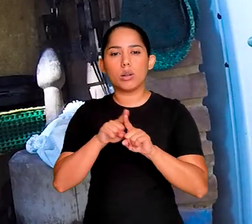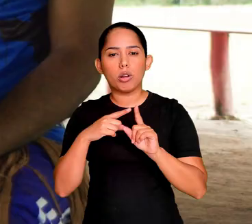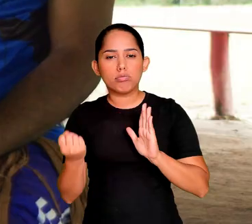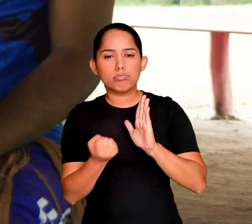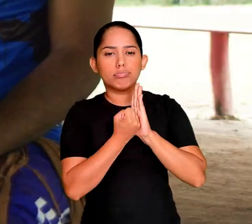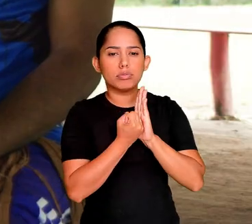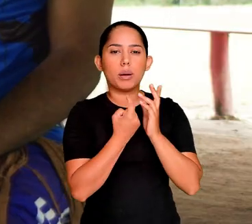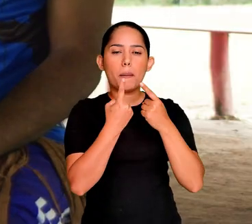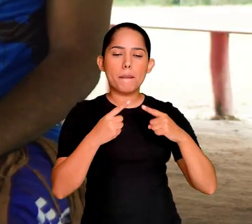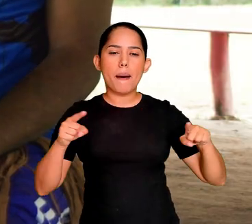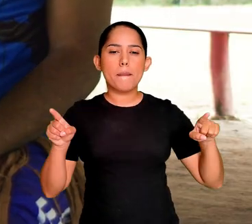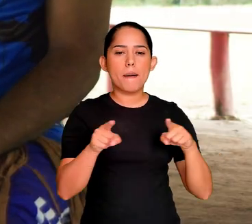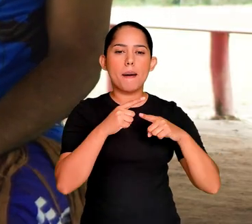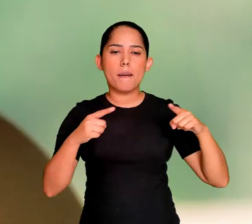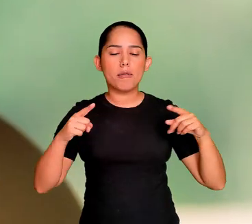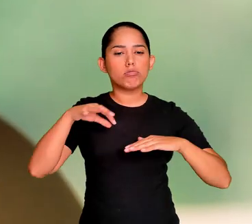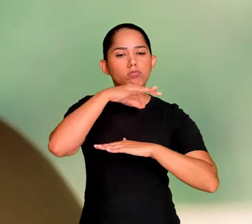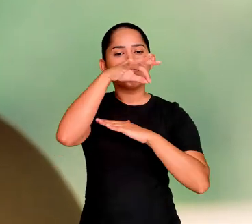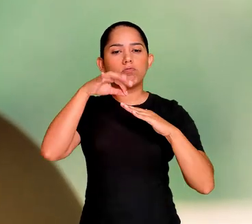sagrado. Quero